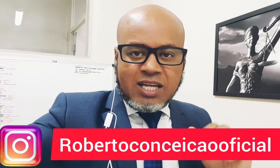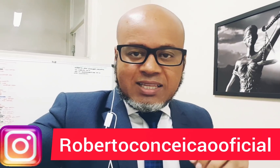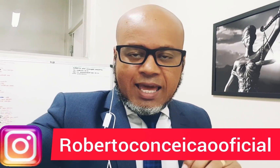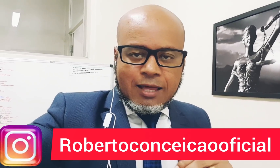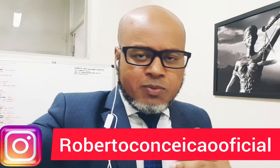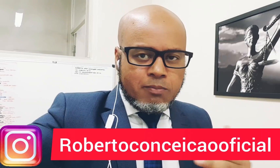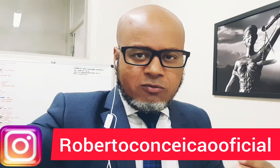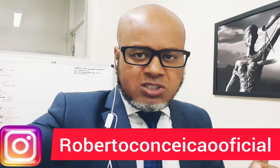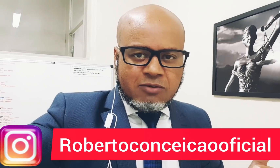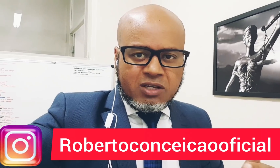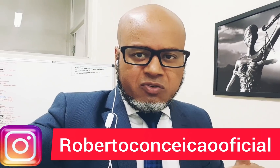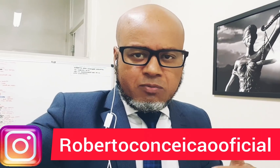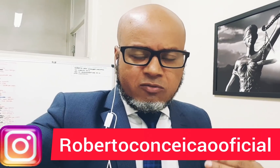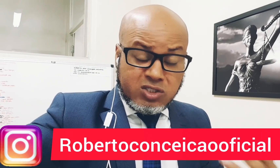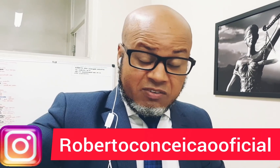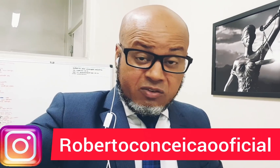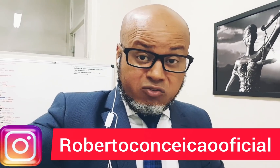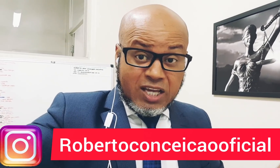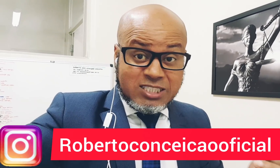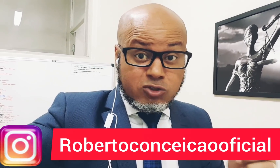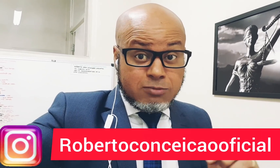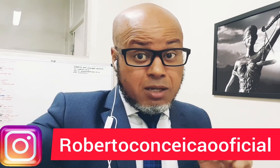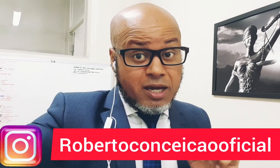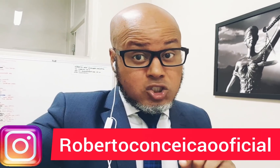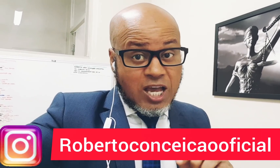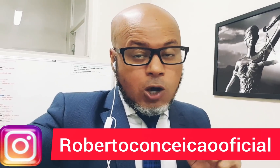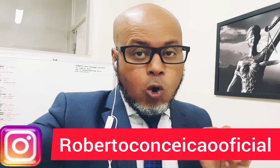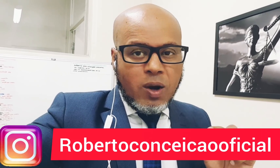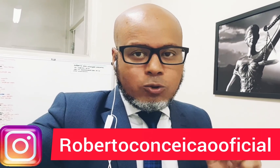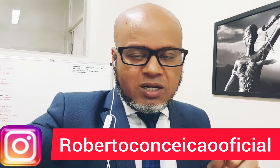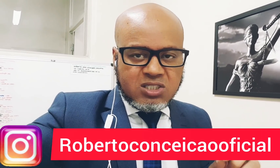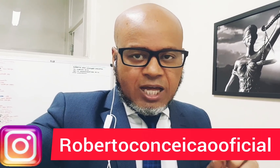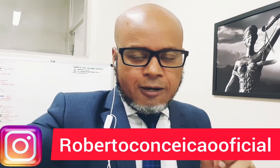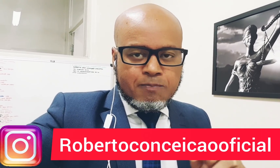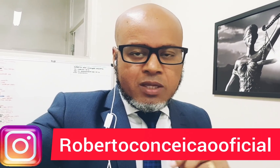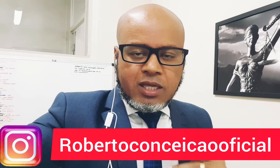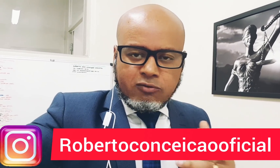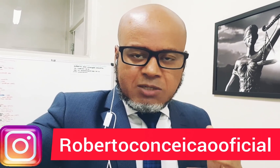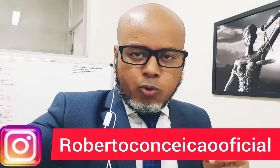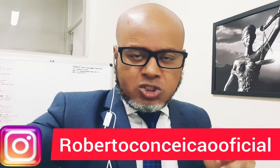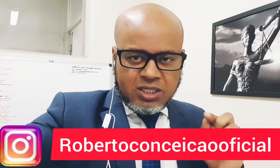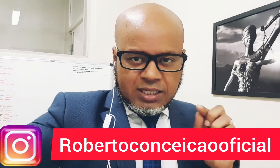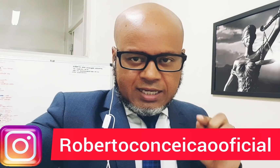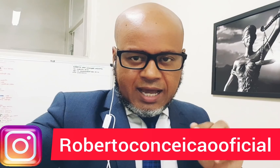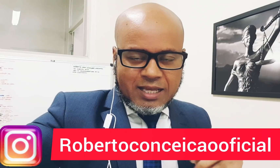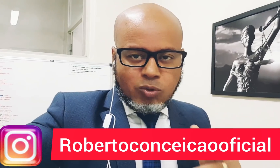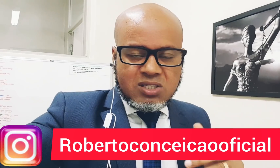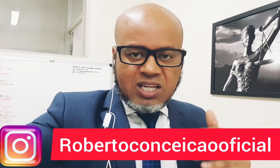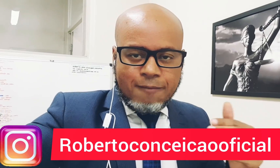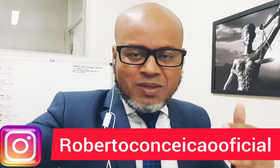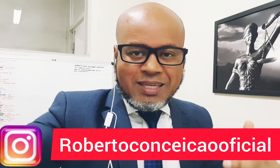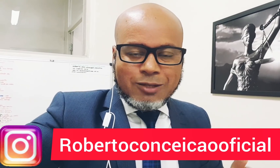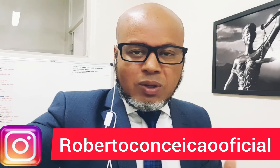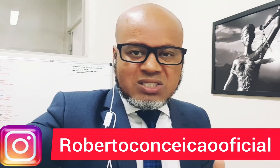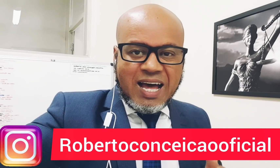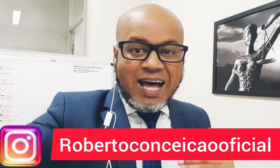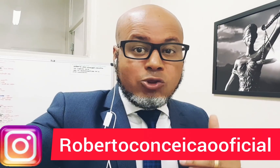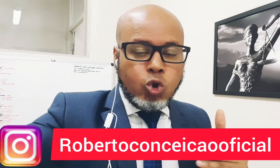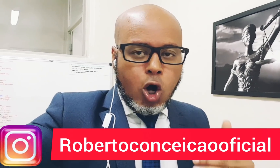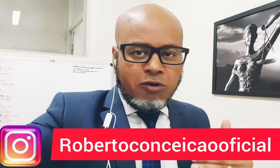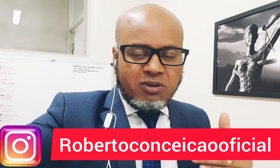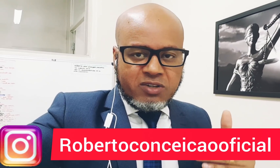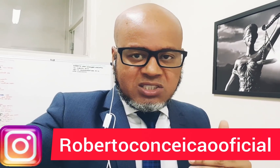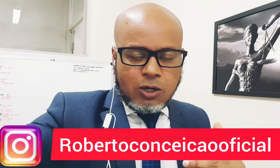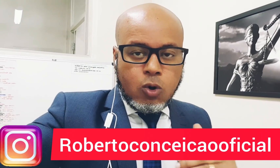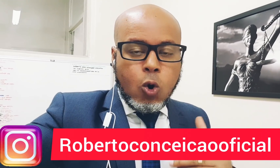aparecer para você a tela para você verificar e você vai verificar se você precisa baixar ou atualizar. E aí você pode clicar em atualizar e atualizar